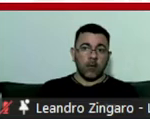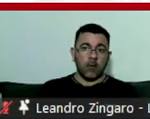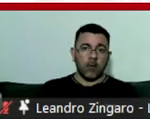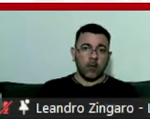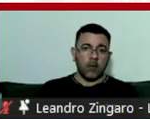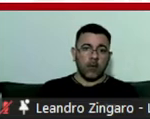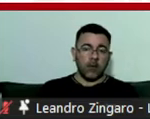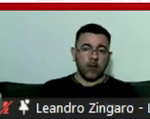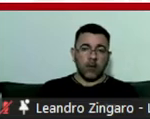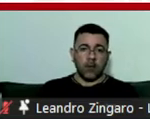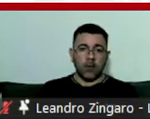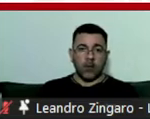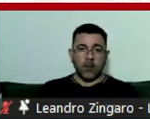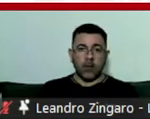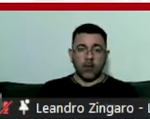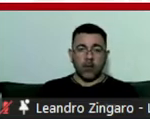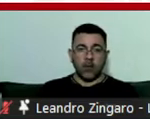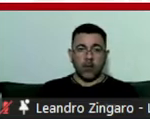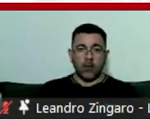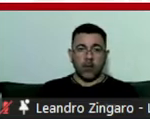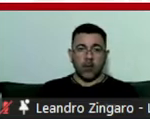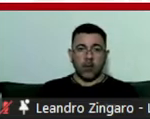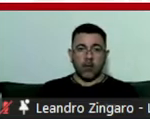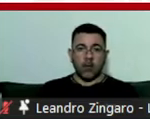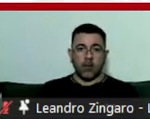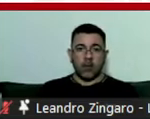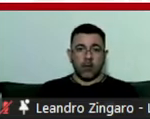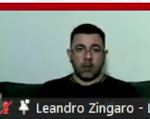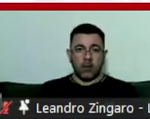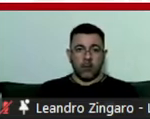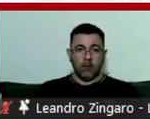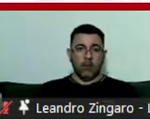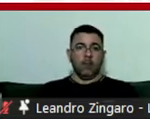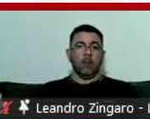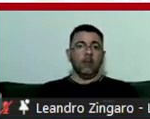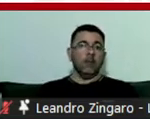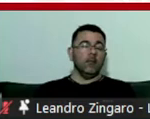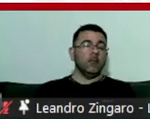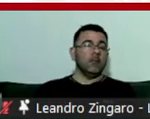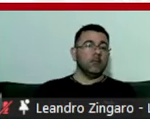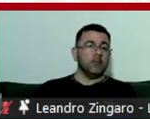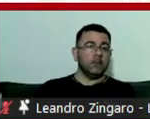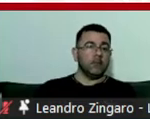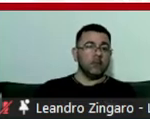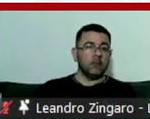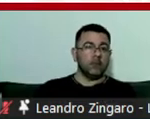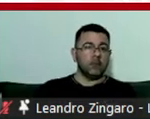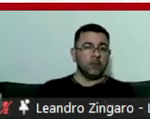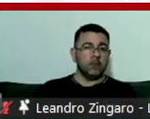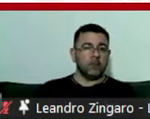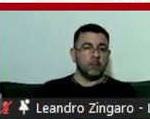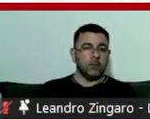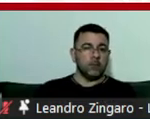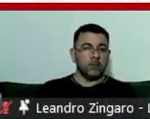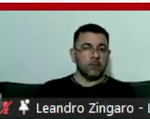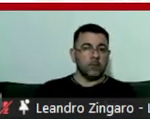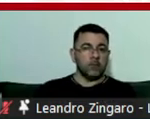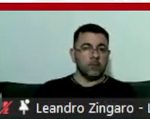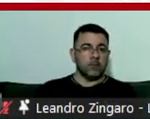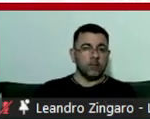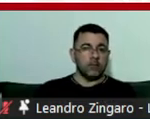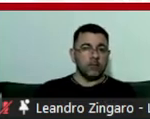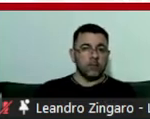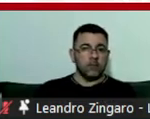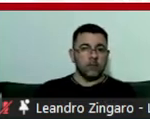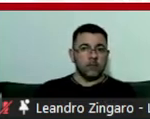um segundinho é então deixa só deixa só dar uma dar uma olhada aqui no nas perguntas por respondendo que eu pedi para